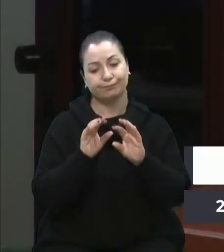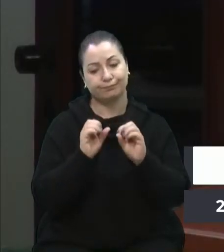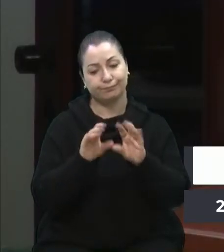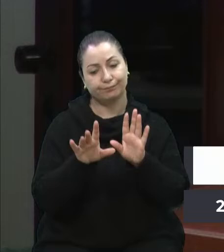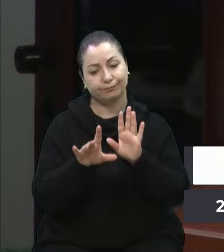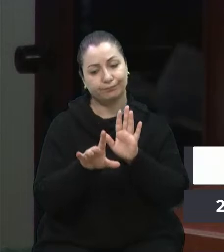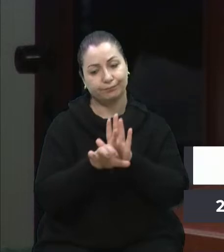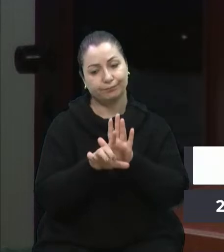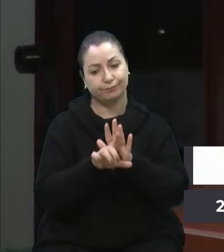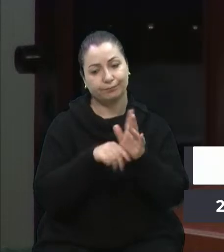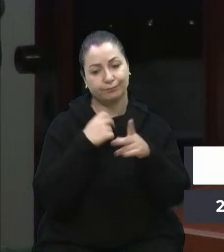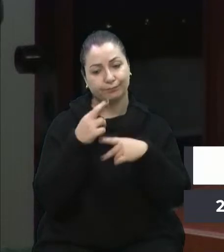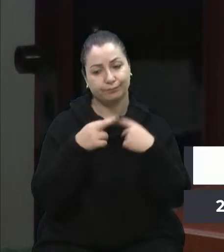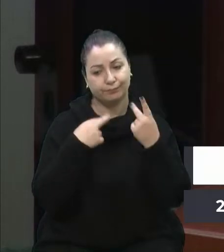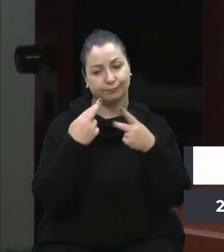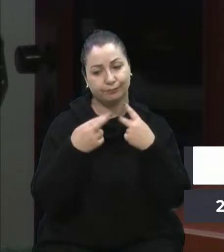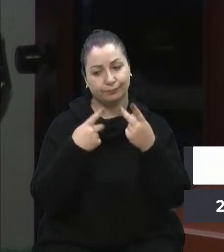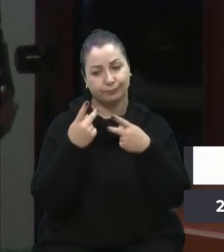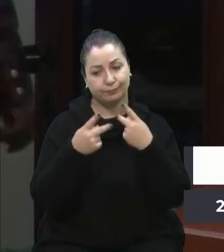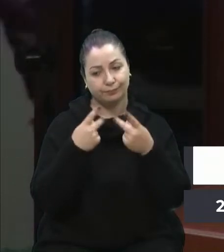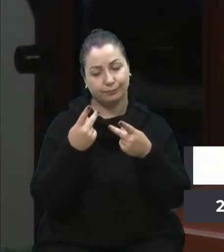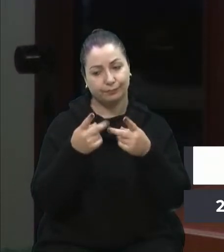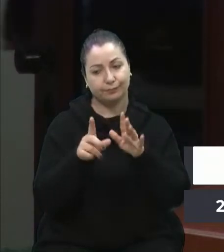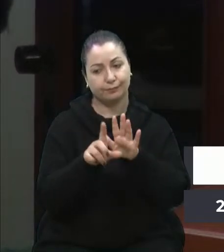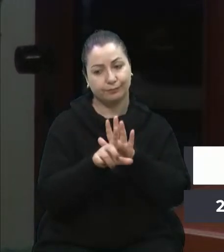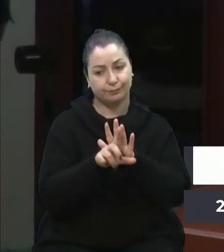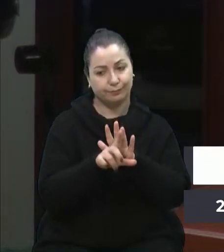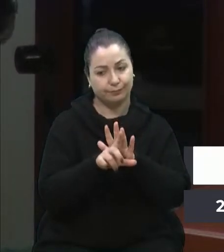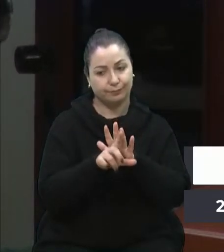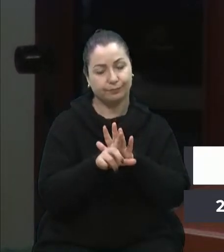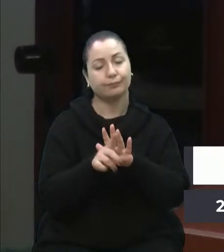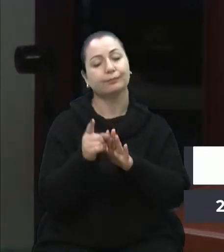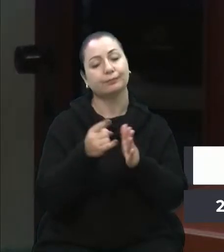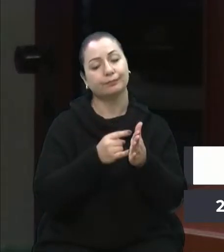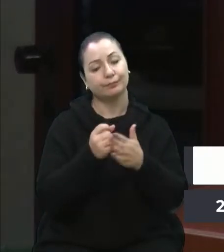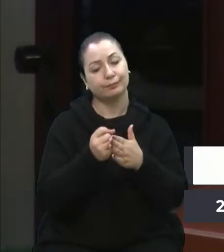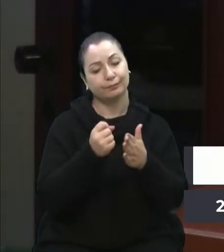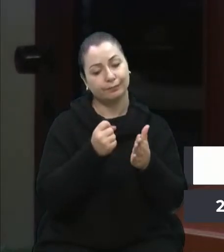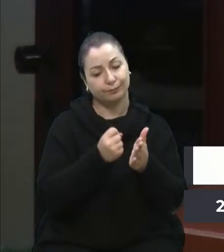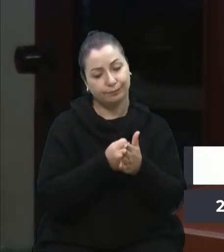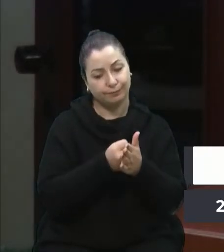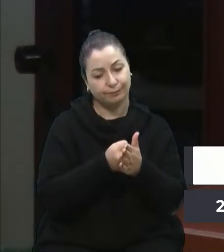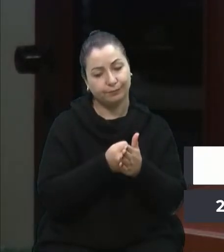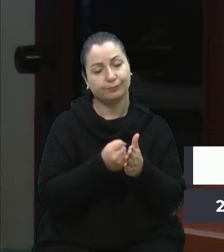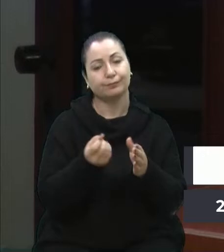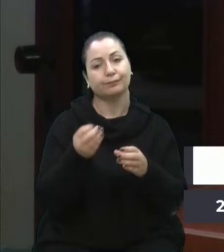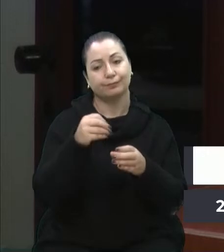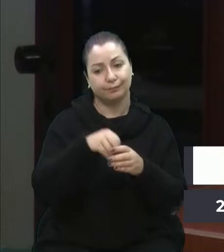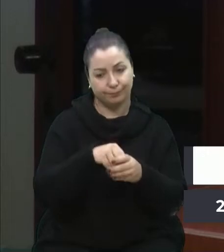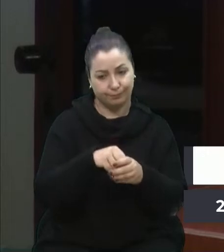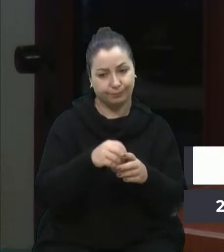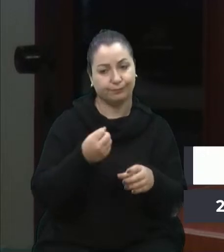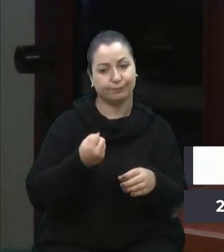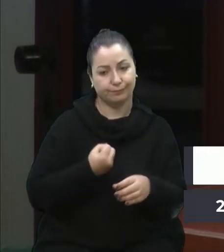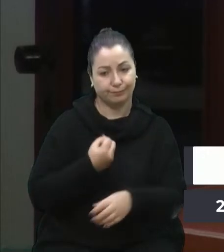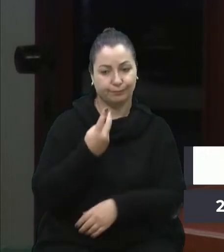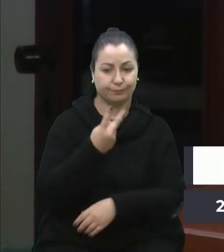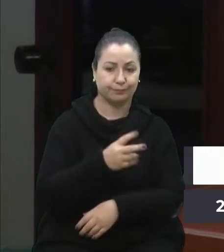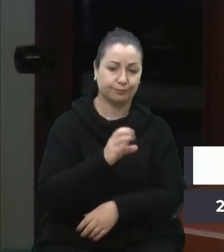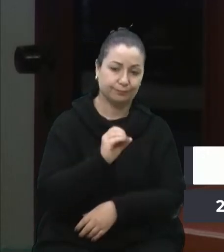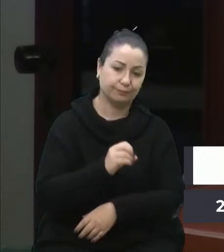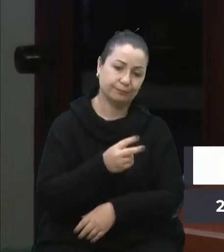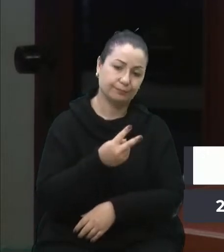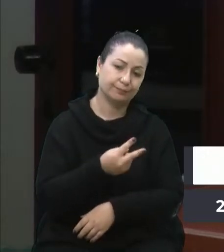legislativo vem acrescido de conteúdo documental constante nos processos administrativos número